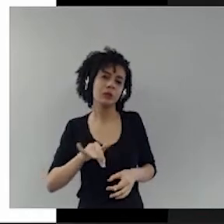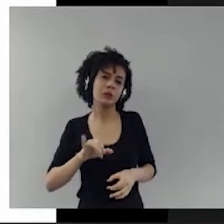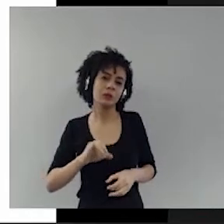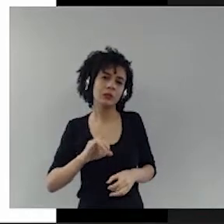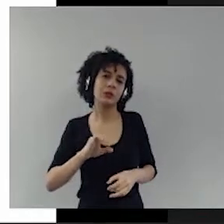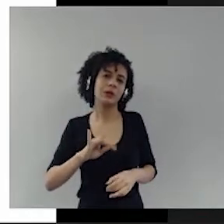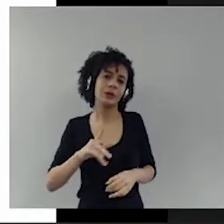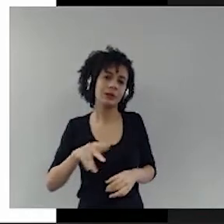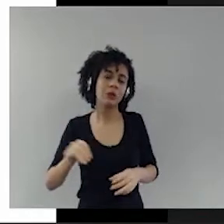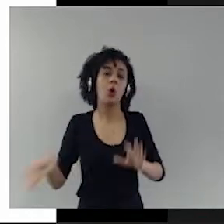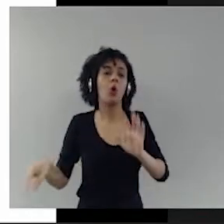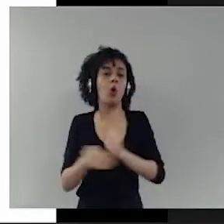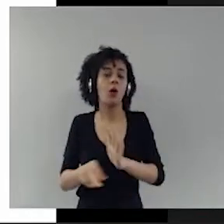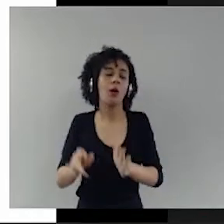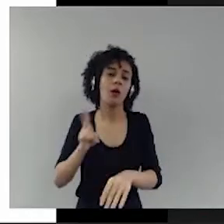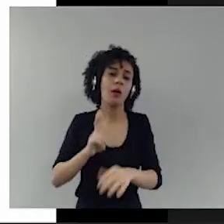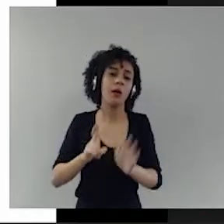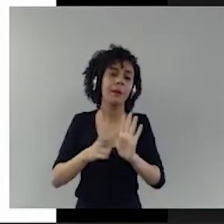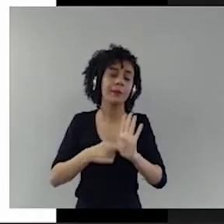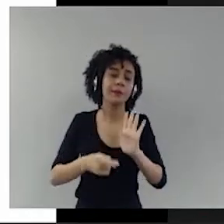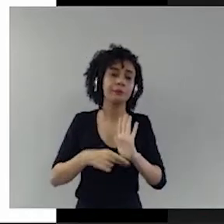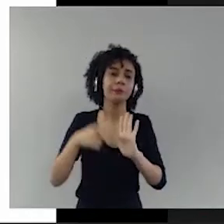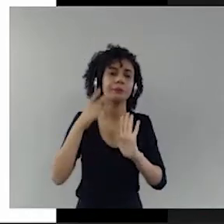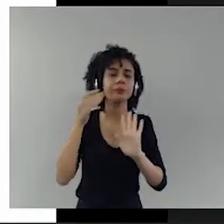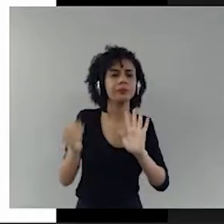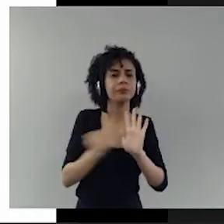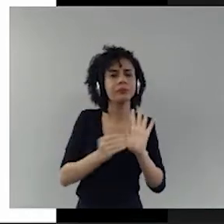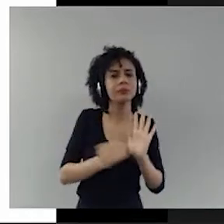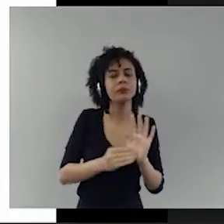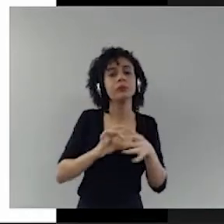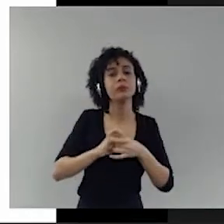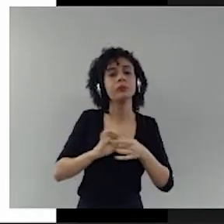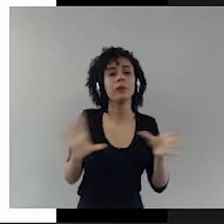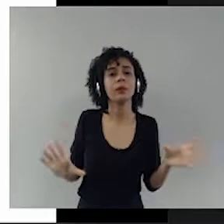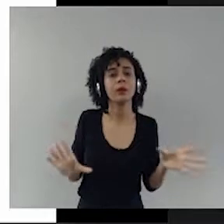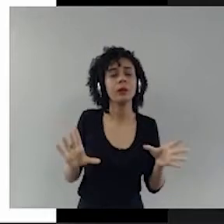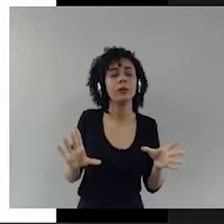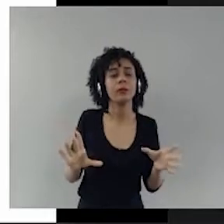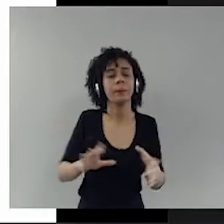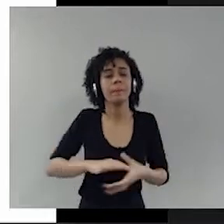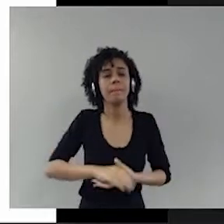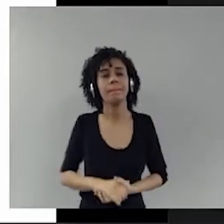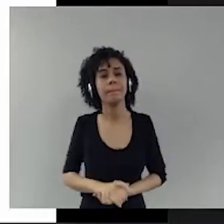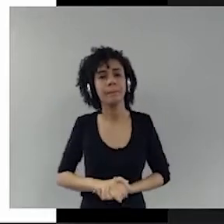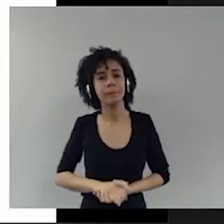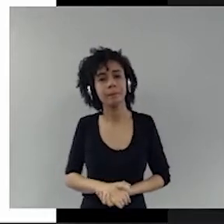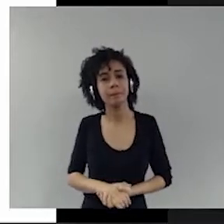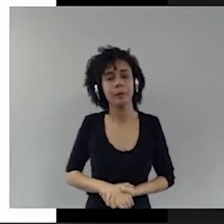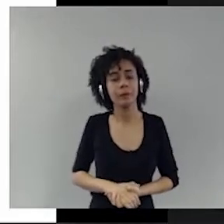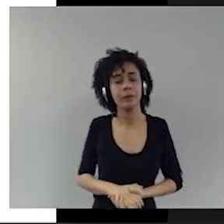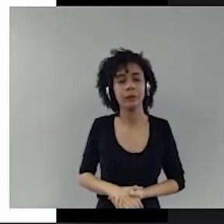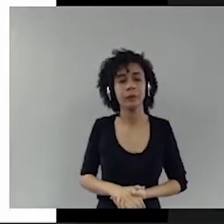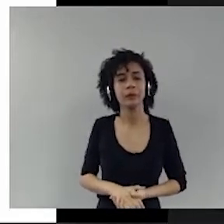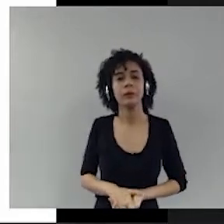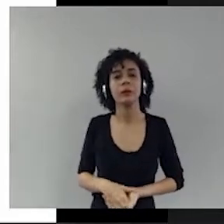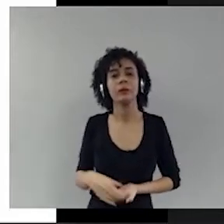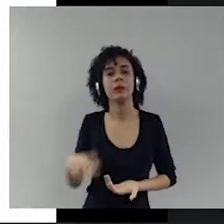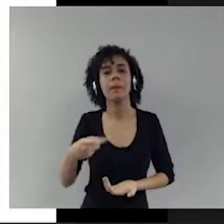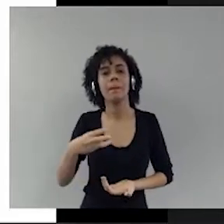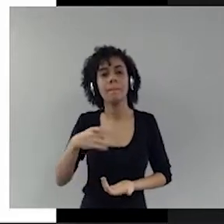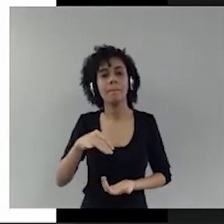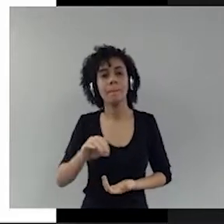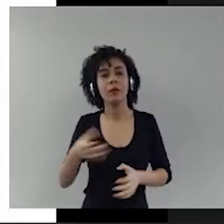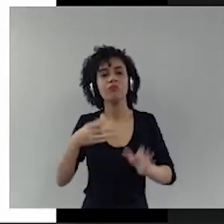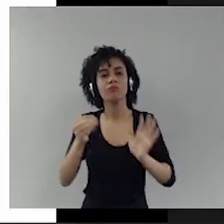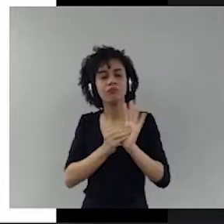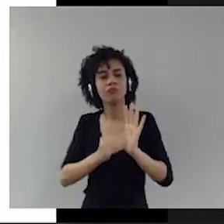regra de interrupção da prescrição para aplicação de sanção em licitação em maio houve